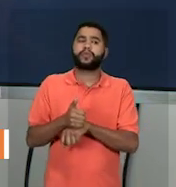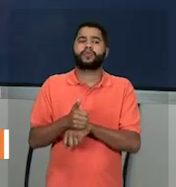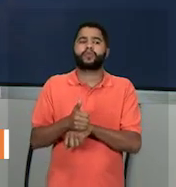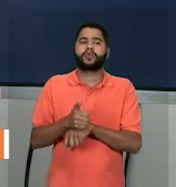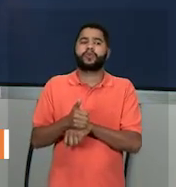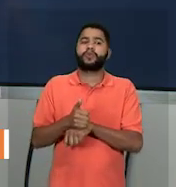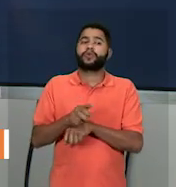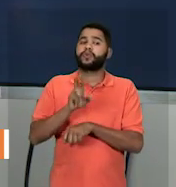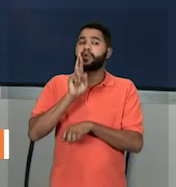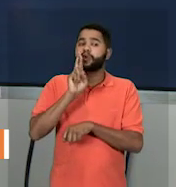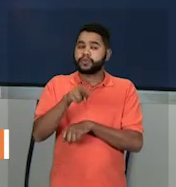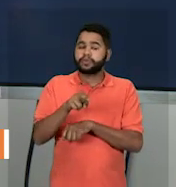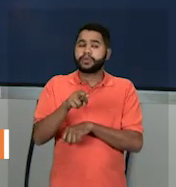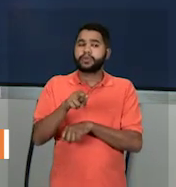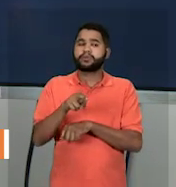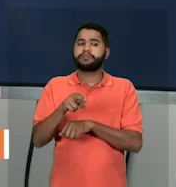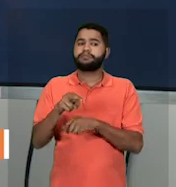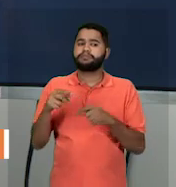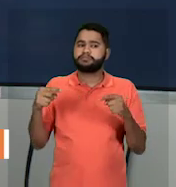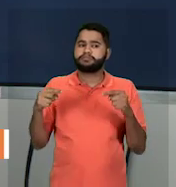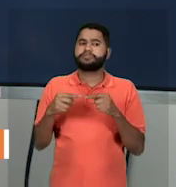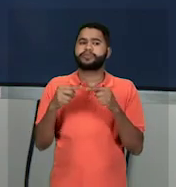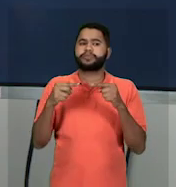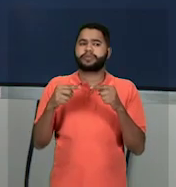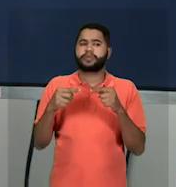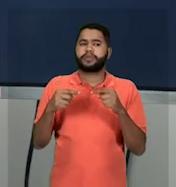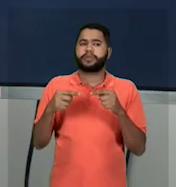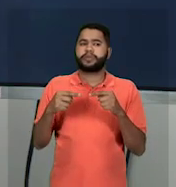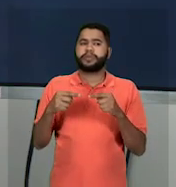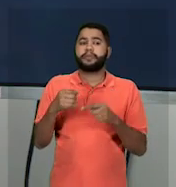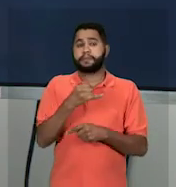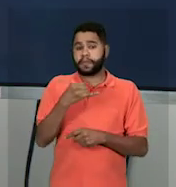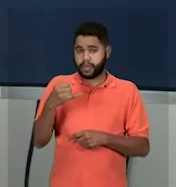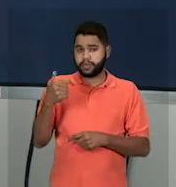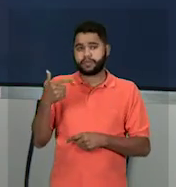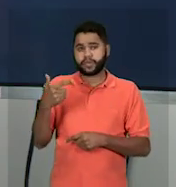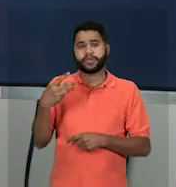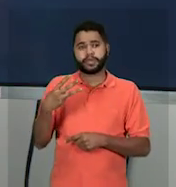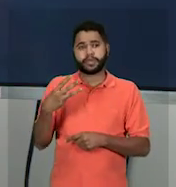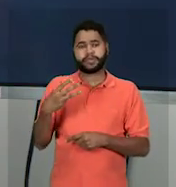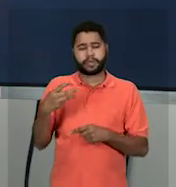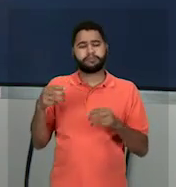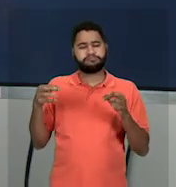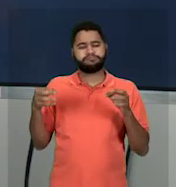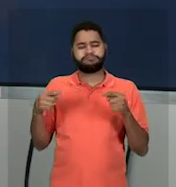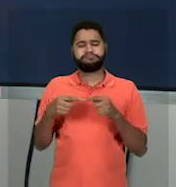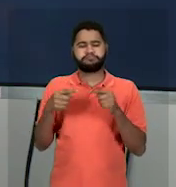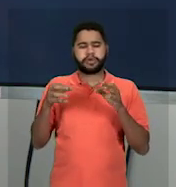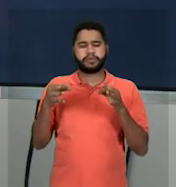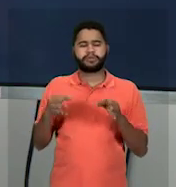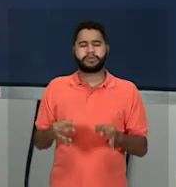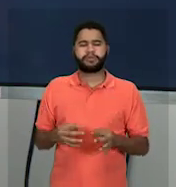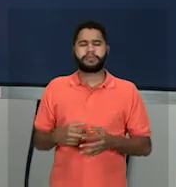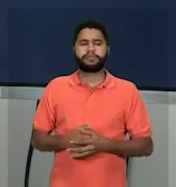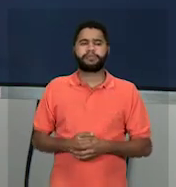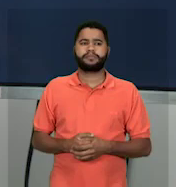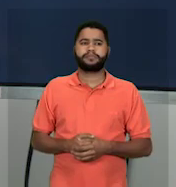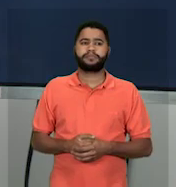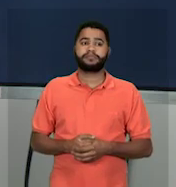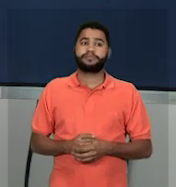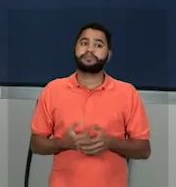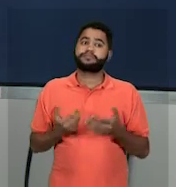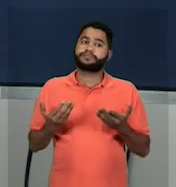segundo membro o resultado da operação toda né - 23 eu montei uma igualdade válida então